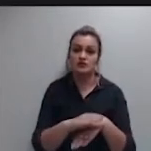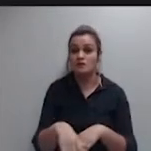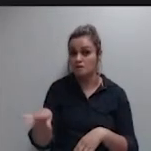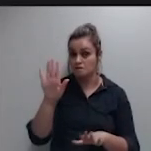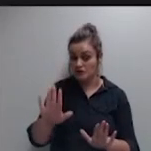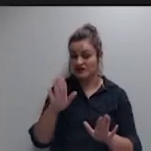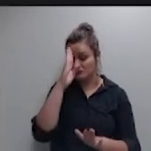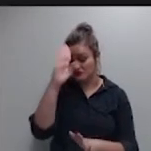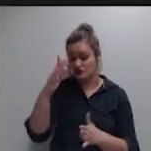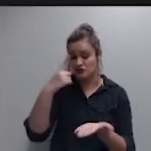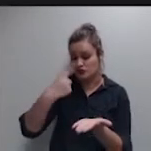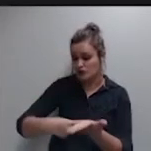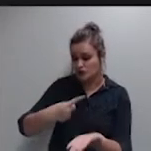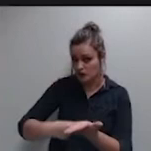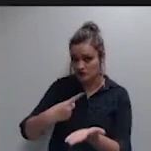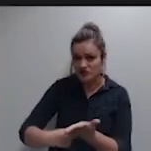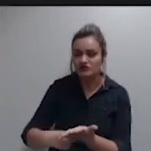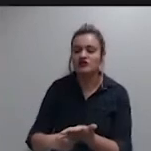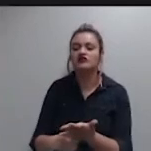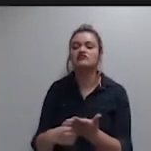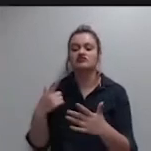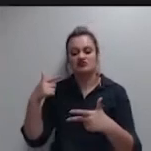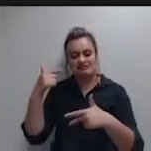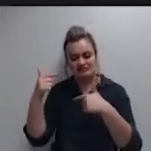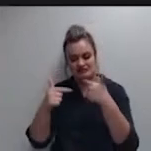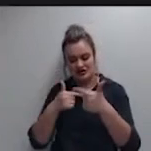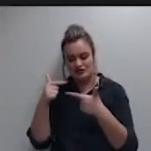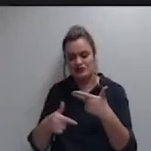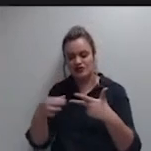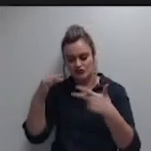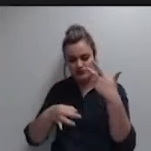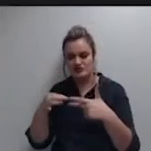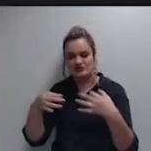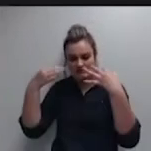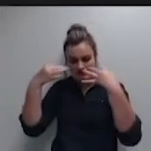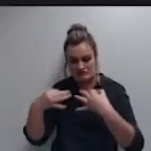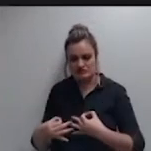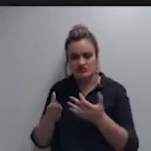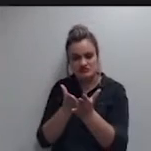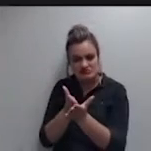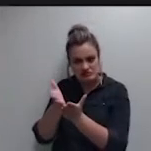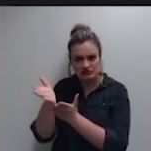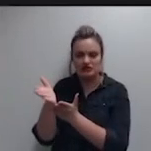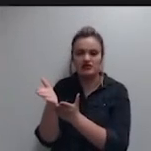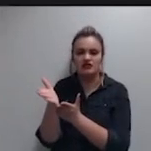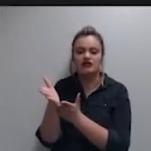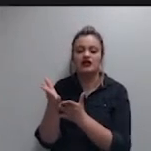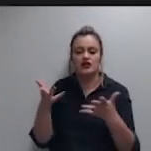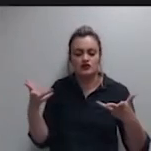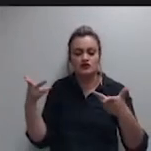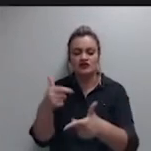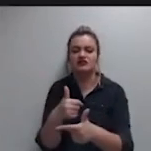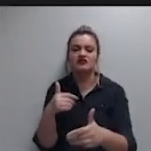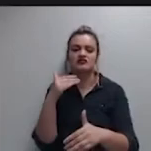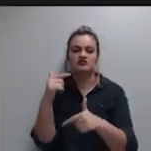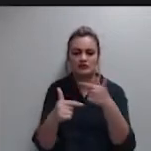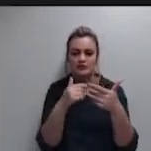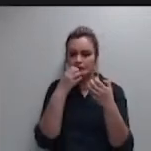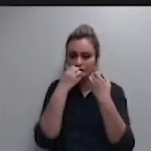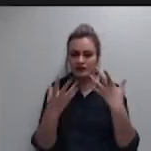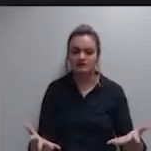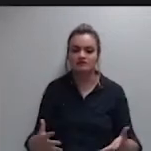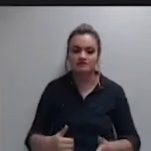prestação jurisdicional célere, efetiva, de qualidade e produtiva. Este ano, a Corte Especial do